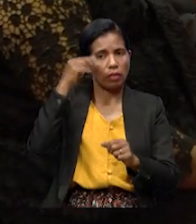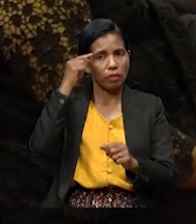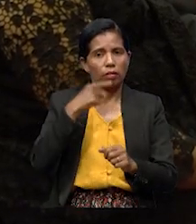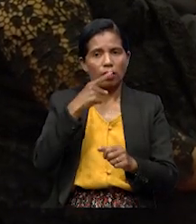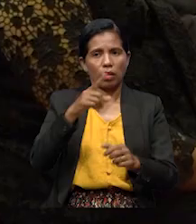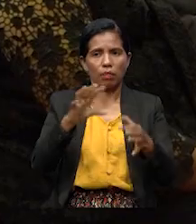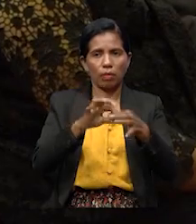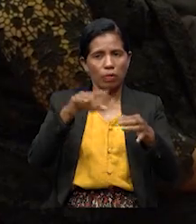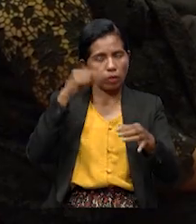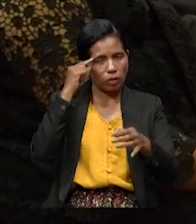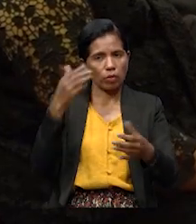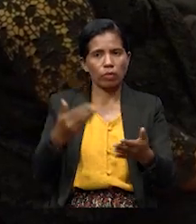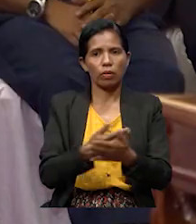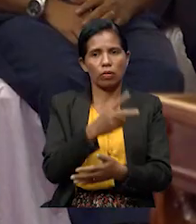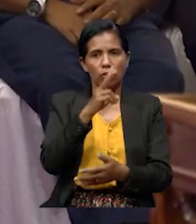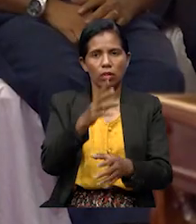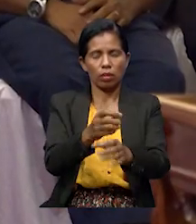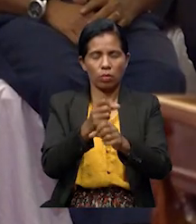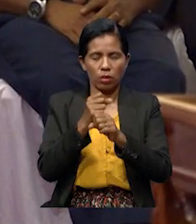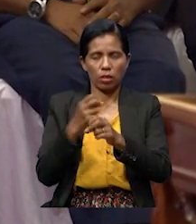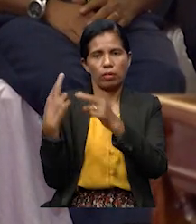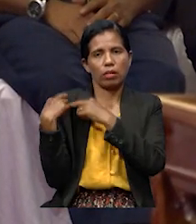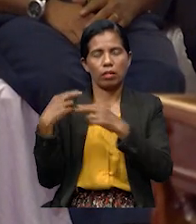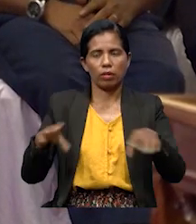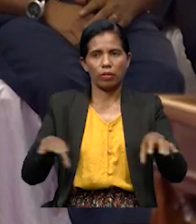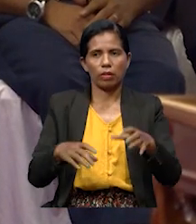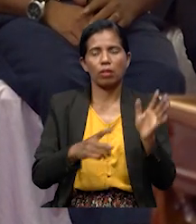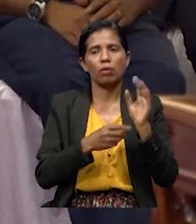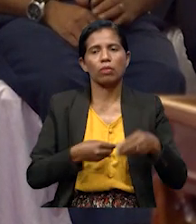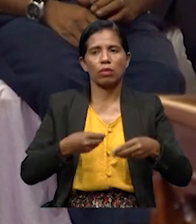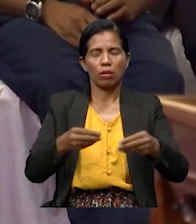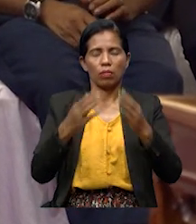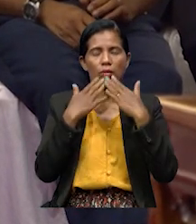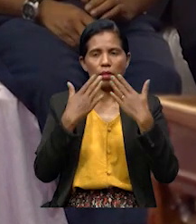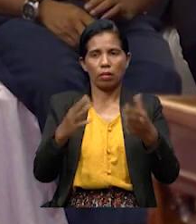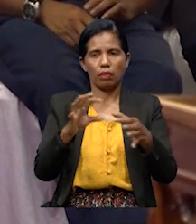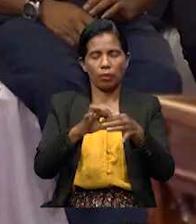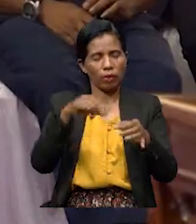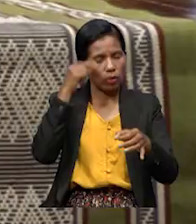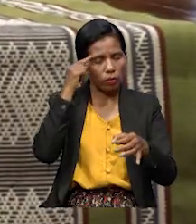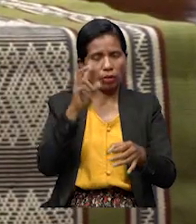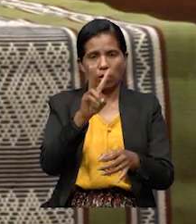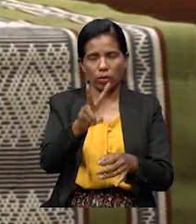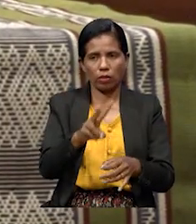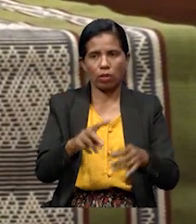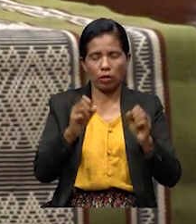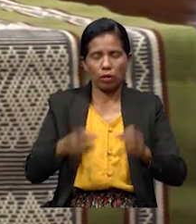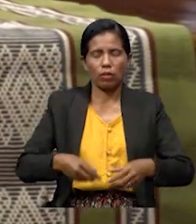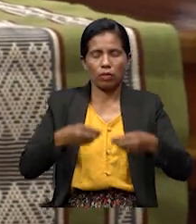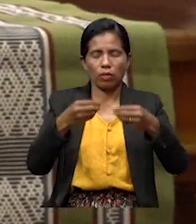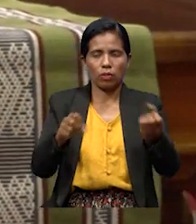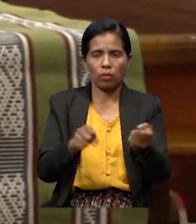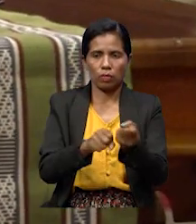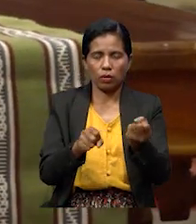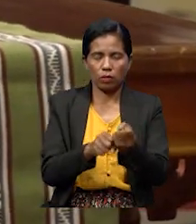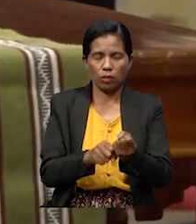membro governo Fon Rua, nebesimo ano posse, no Mos, ato agradecimento ba membro governo 69 Rua, tamba foona contribuição